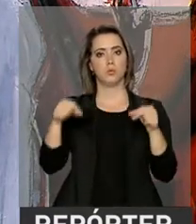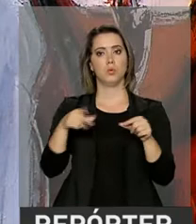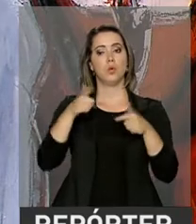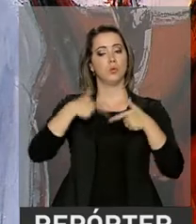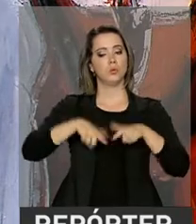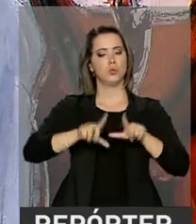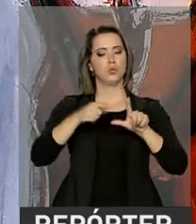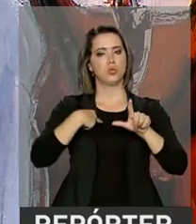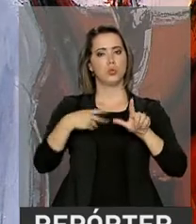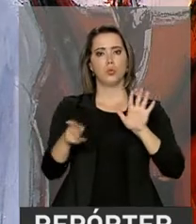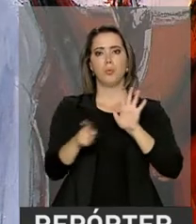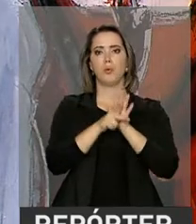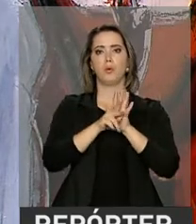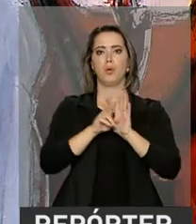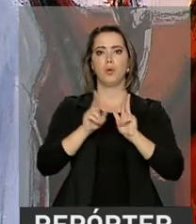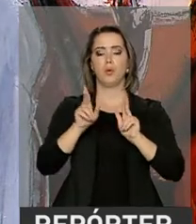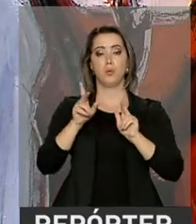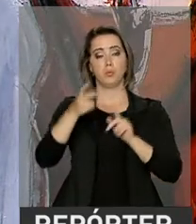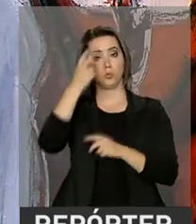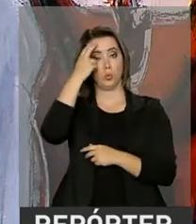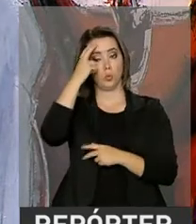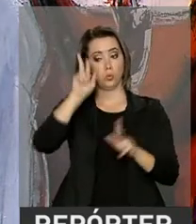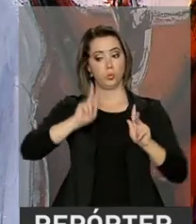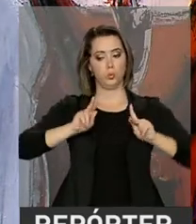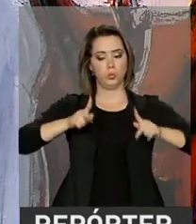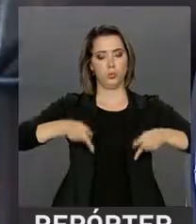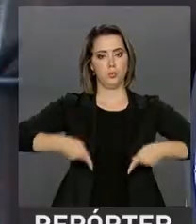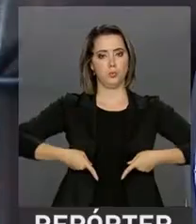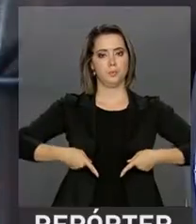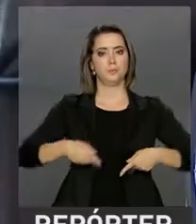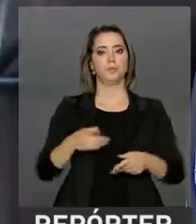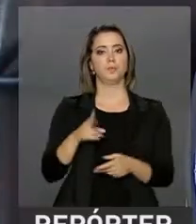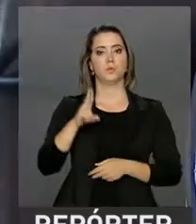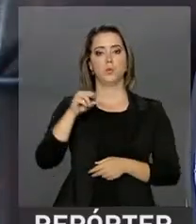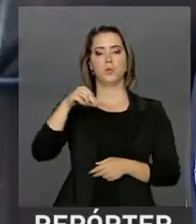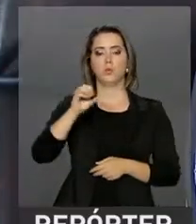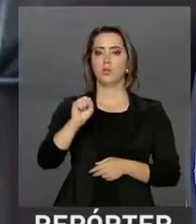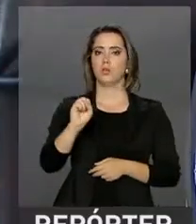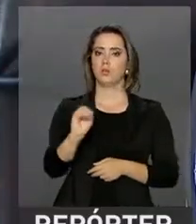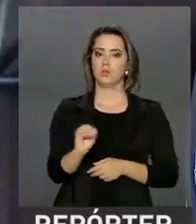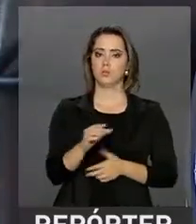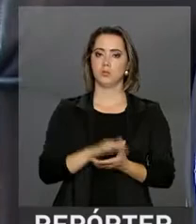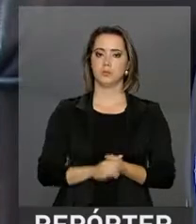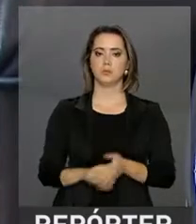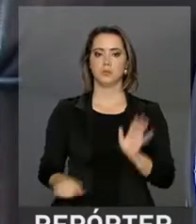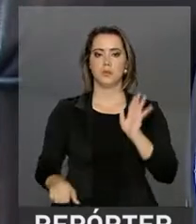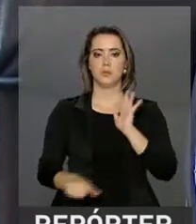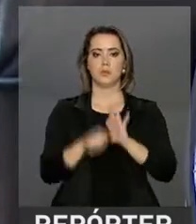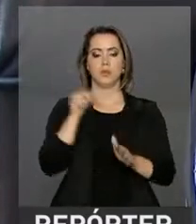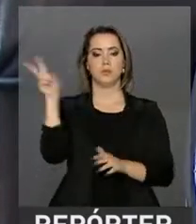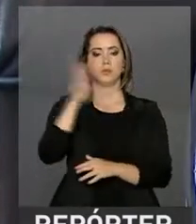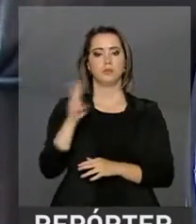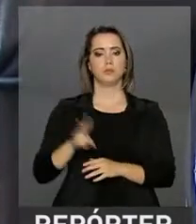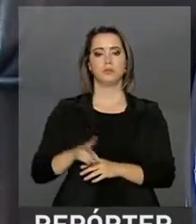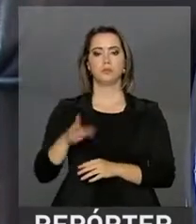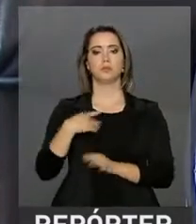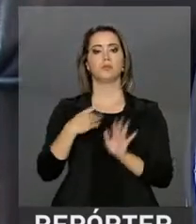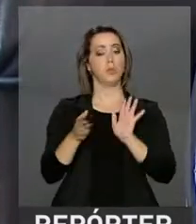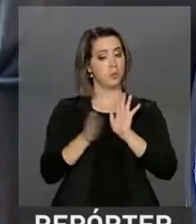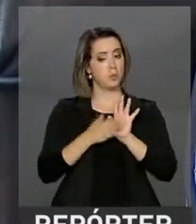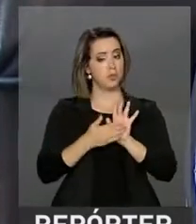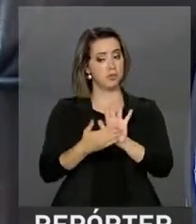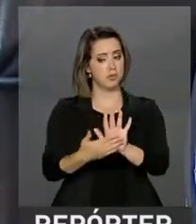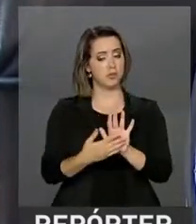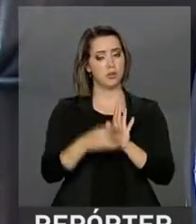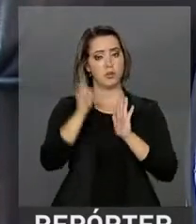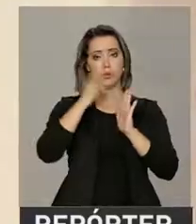como Patrimônio Cultural da Humanidade pela Unesco. Essa é a novidade. Pela primeira vez a história vai ser contada por meio de documentos na